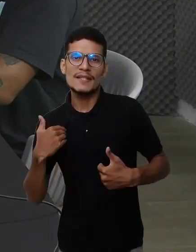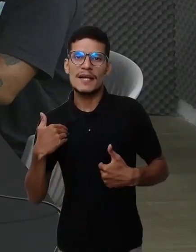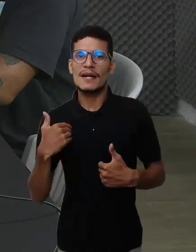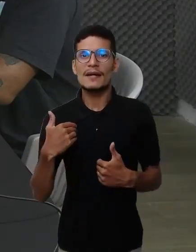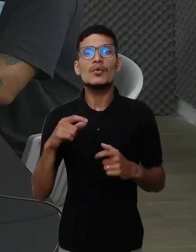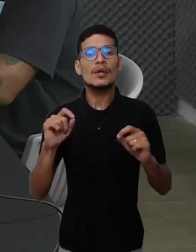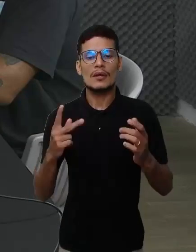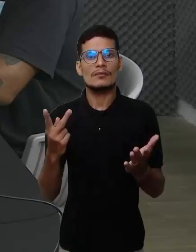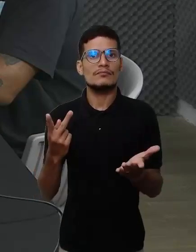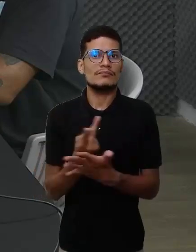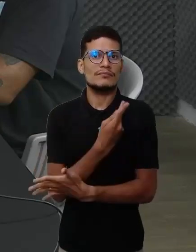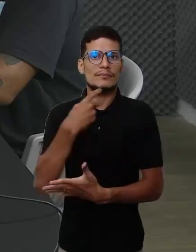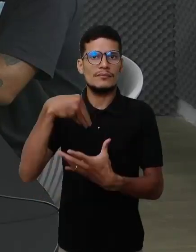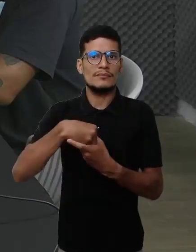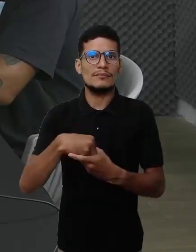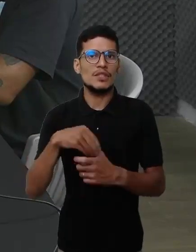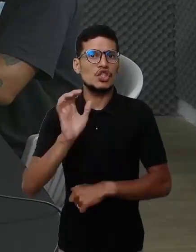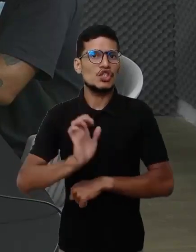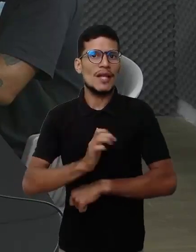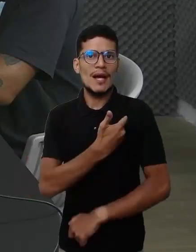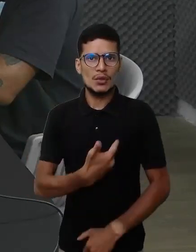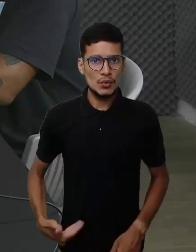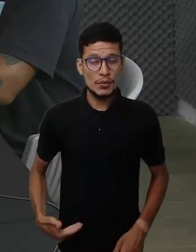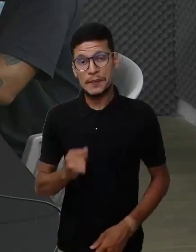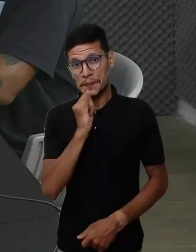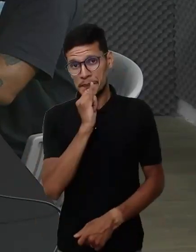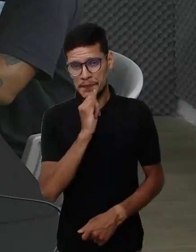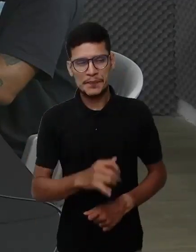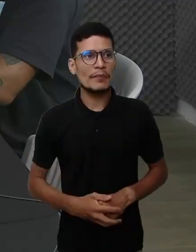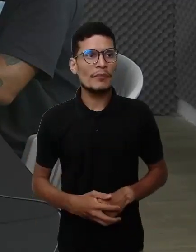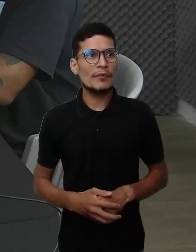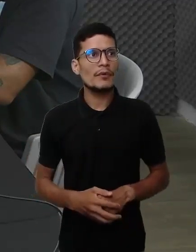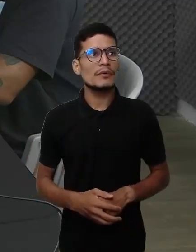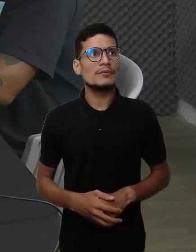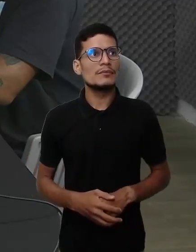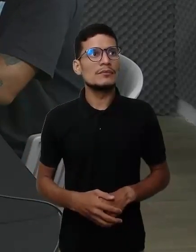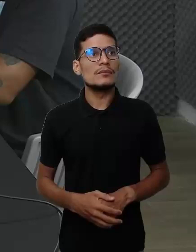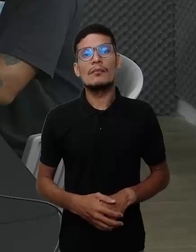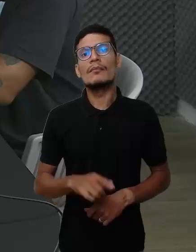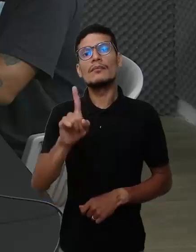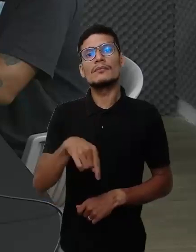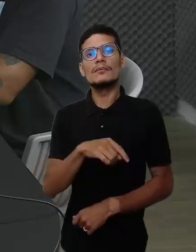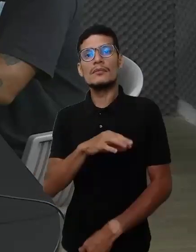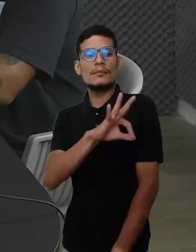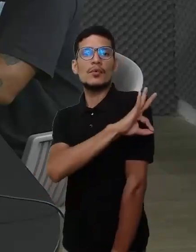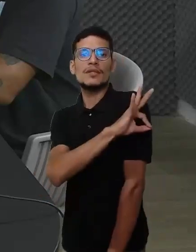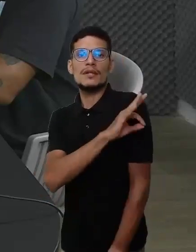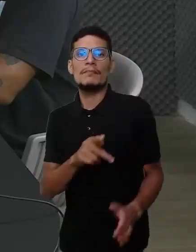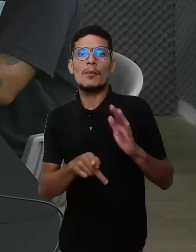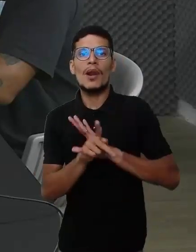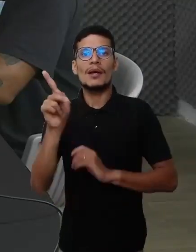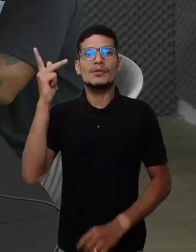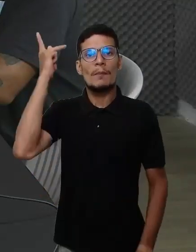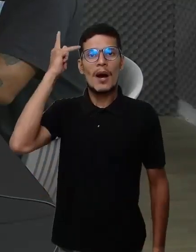do Estado. E aí, vamos lá, exemplo. As seguidas operações da Polícia de São Paulo,